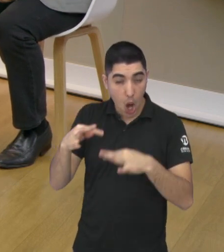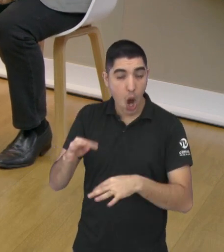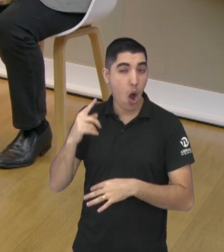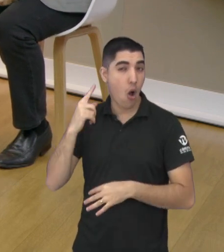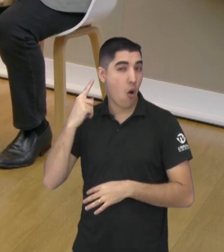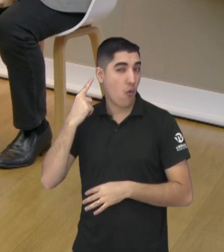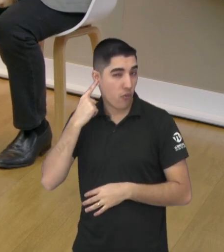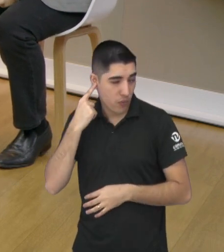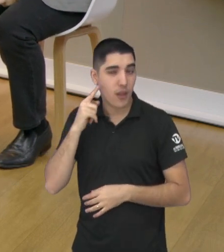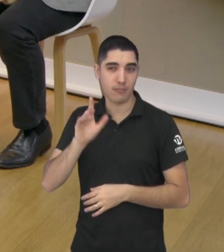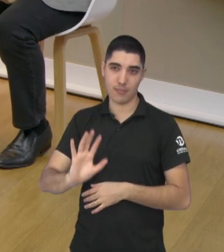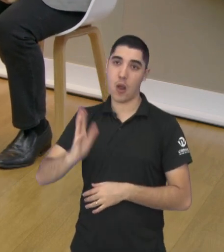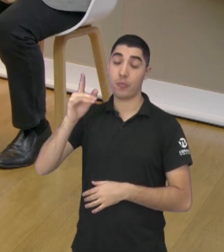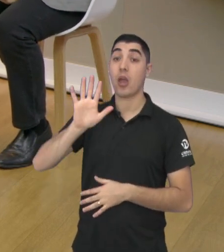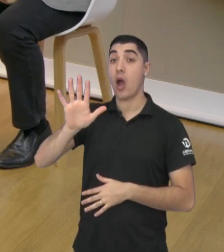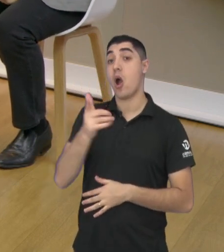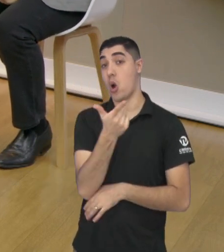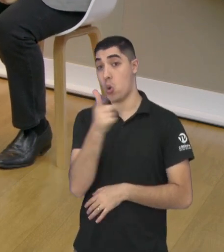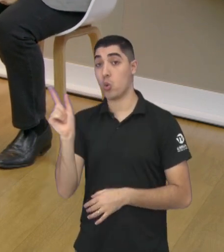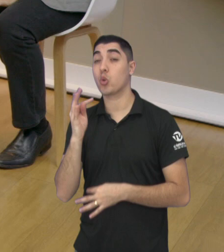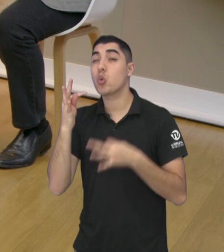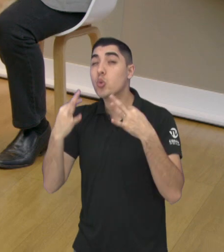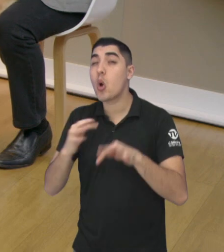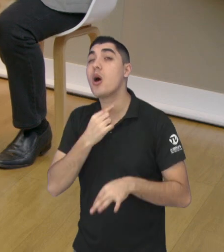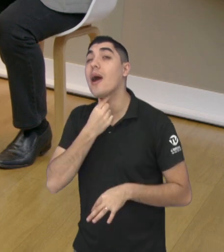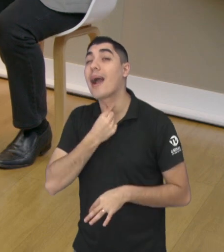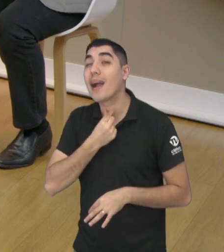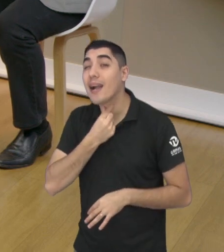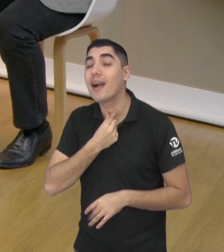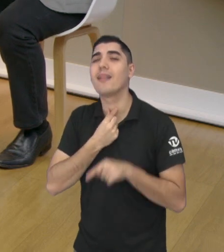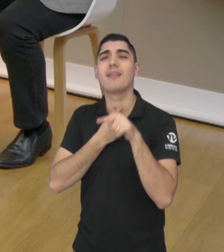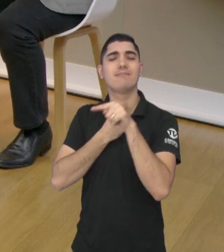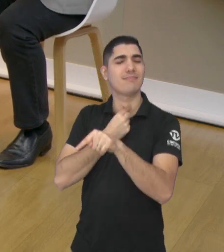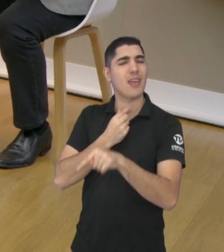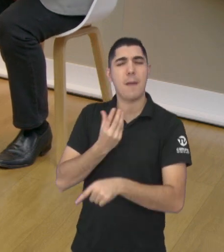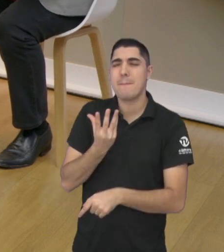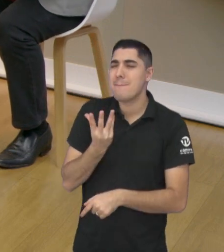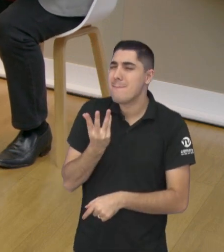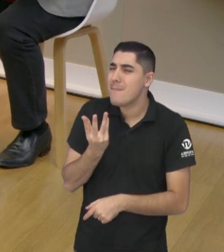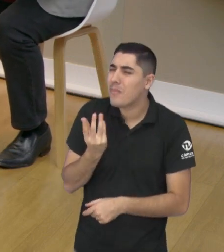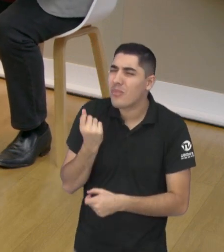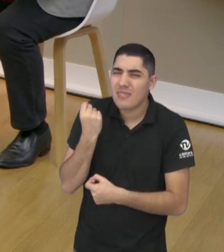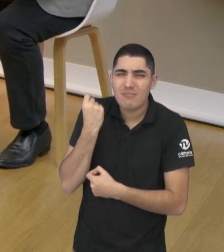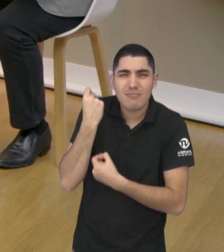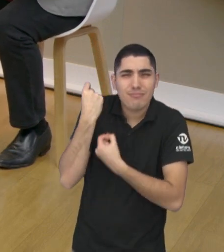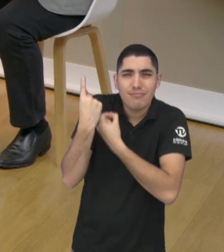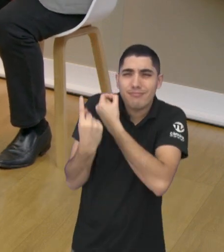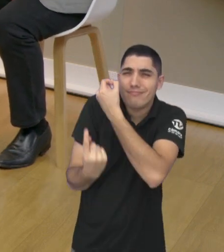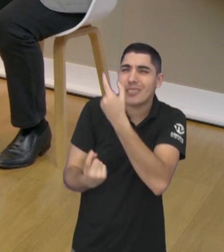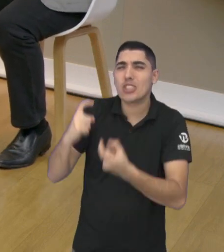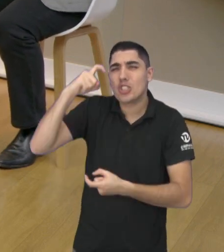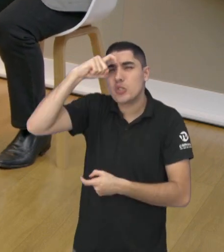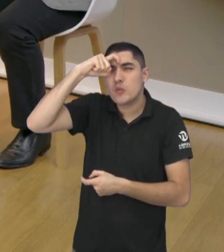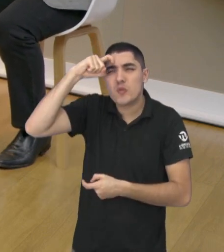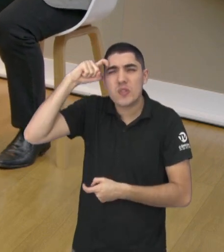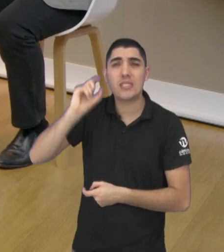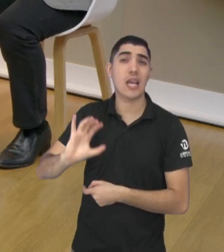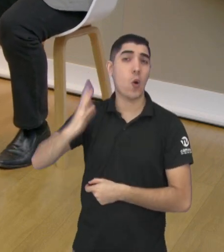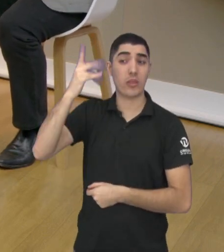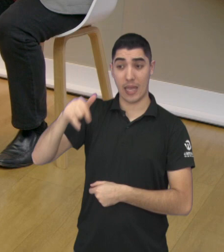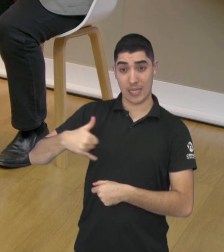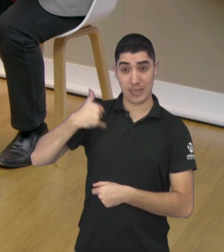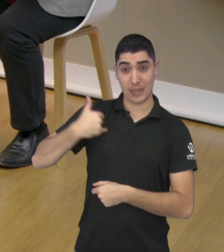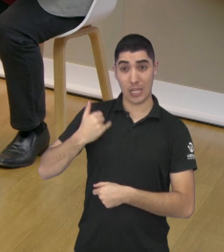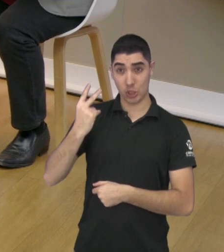essa característica. As infecções de garganta são muito, muito, muito raras em crianças abaixo